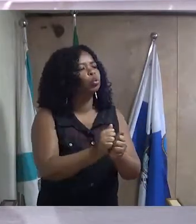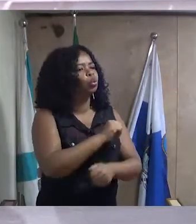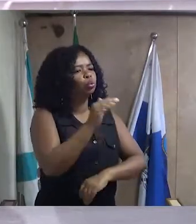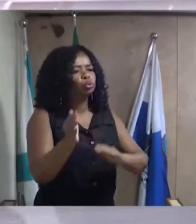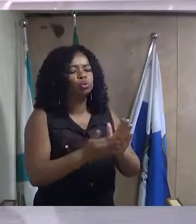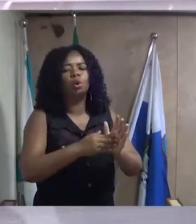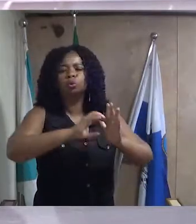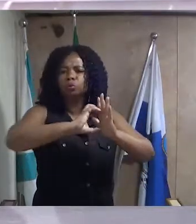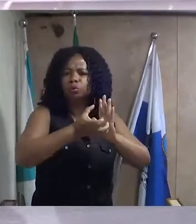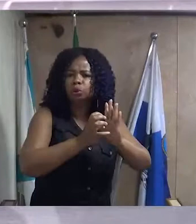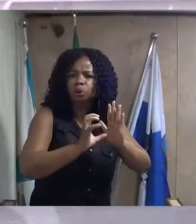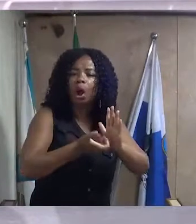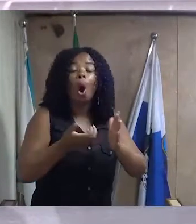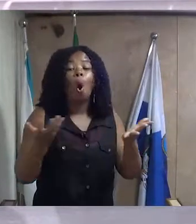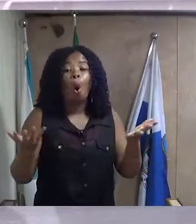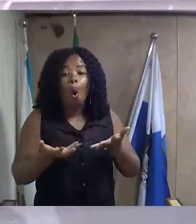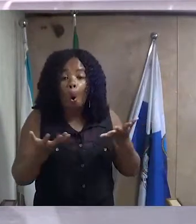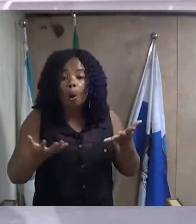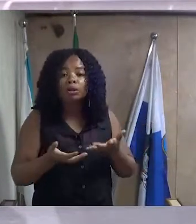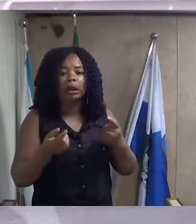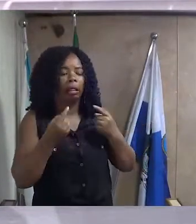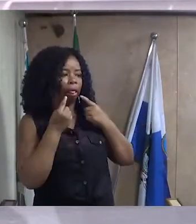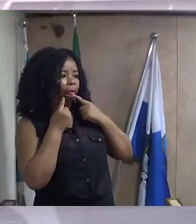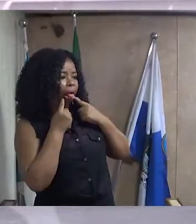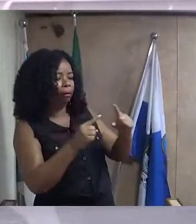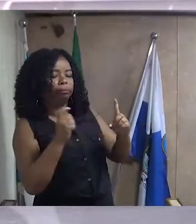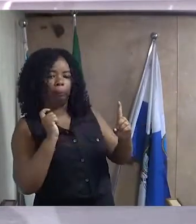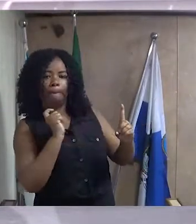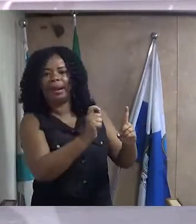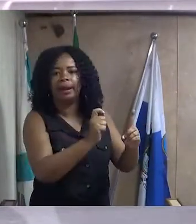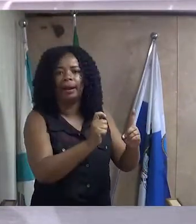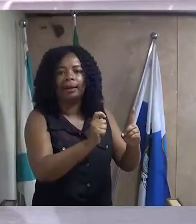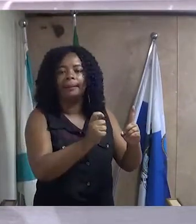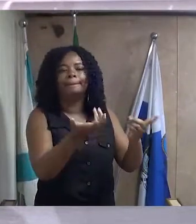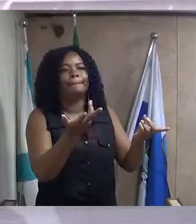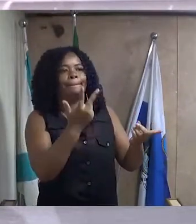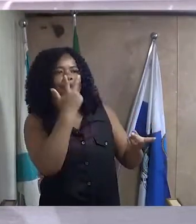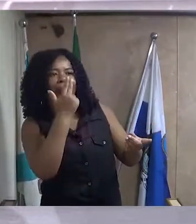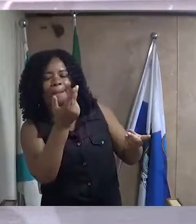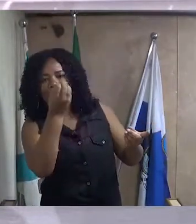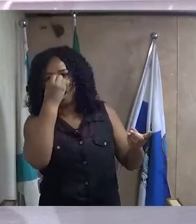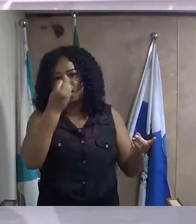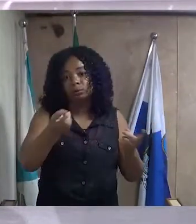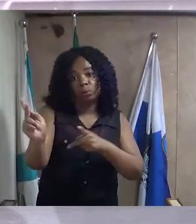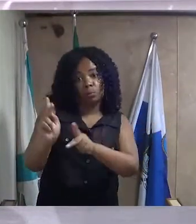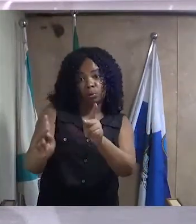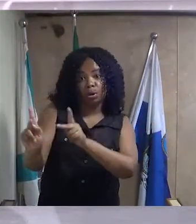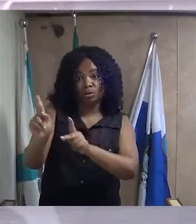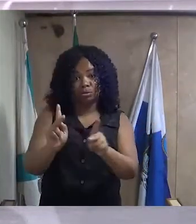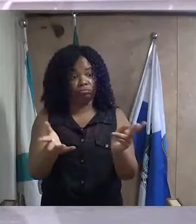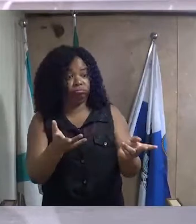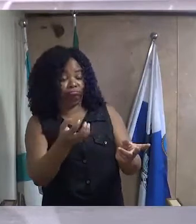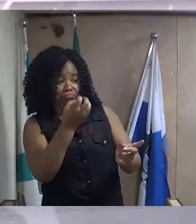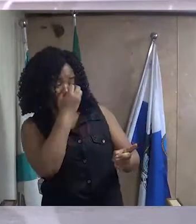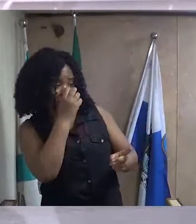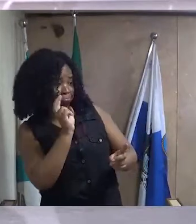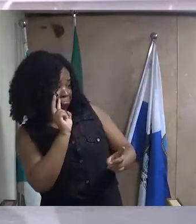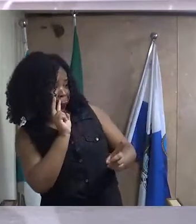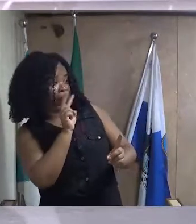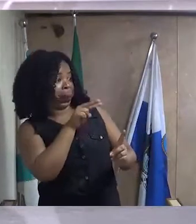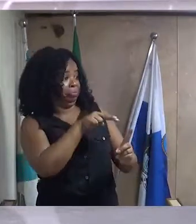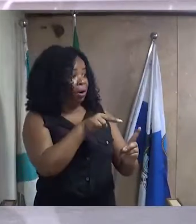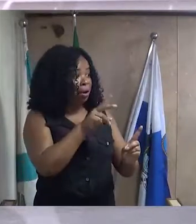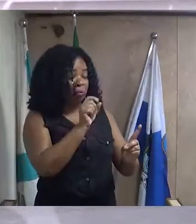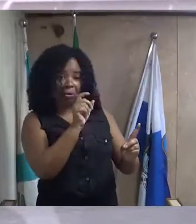sendo chicoteados e virando chacota da população, os servidores que passam